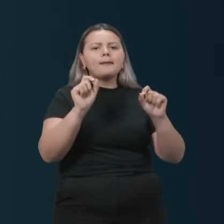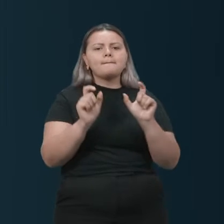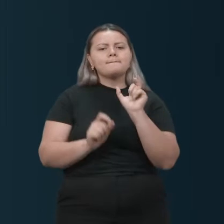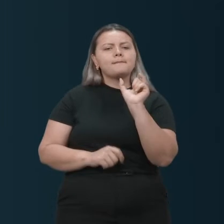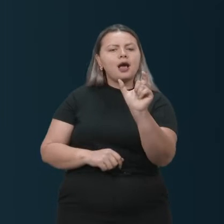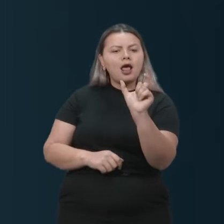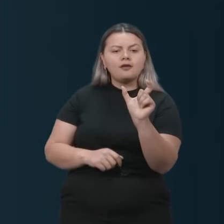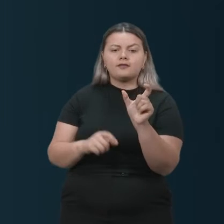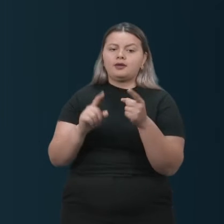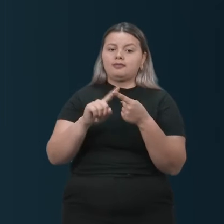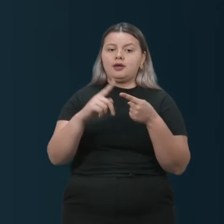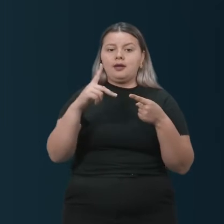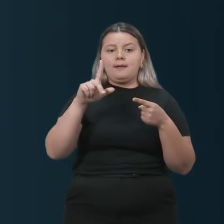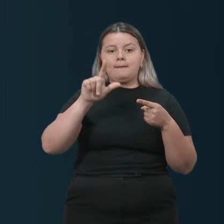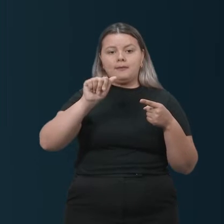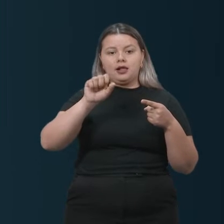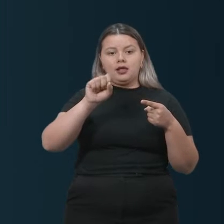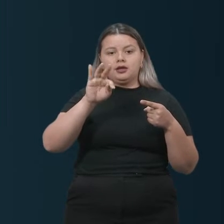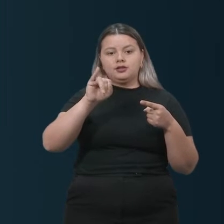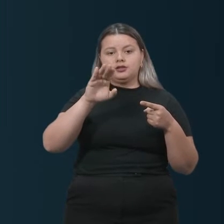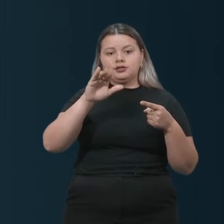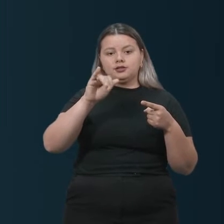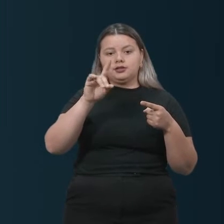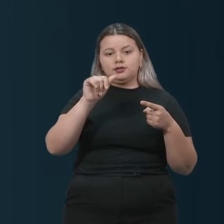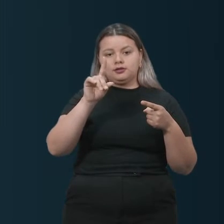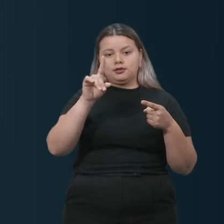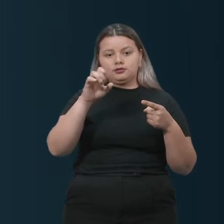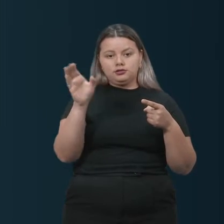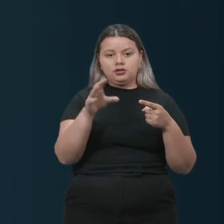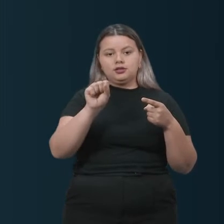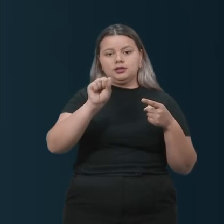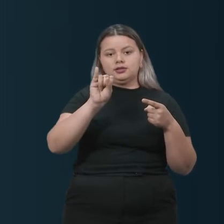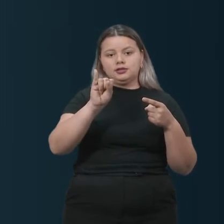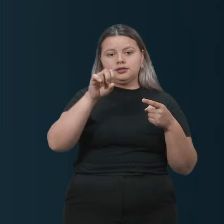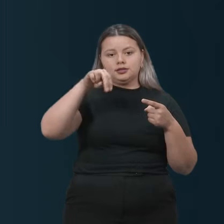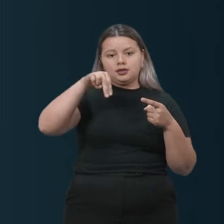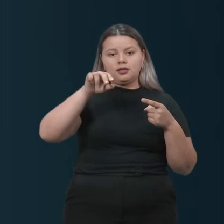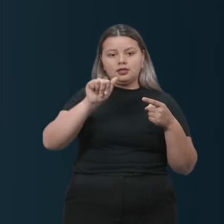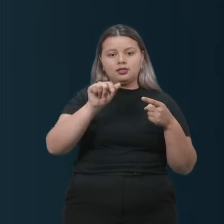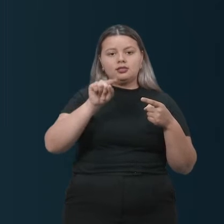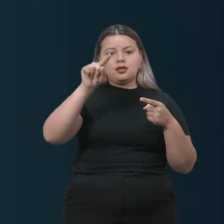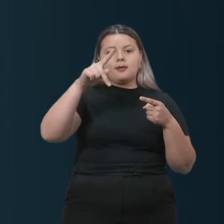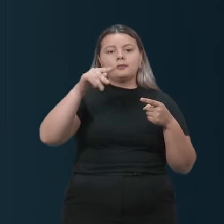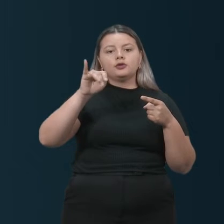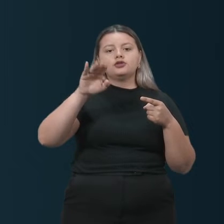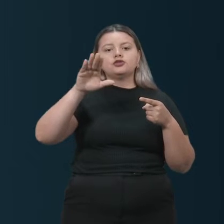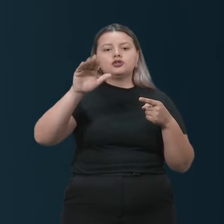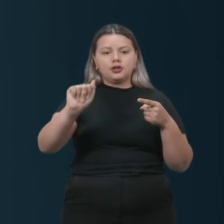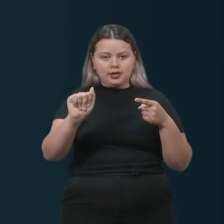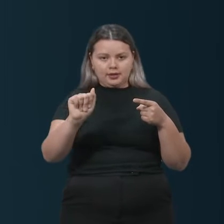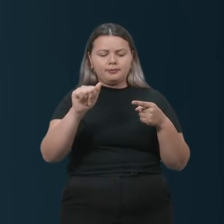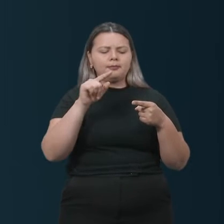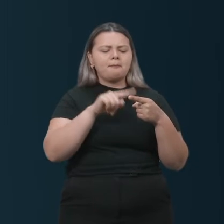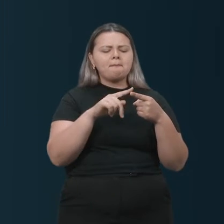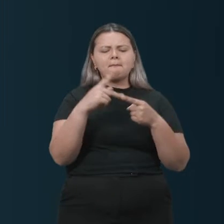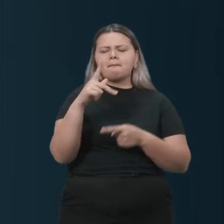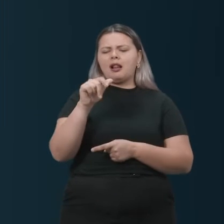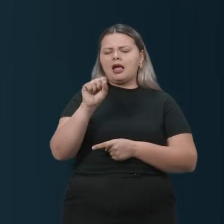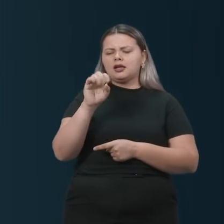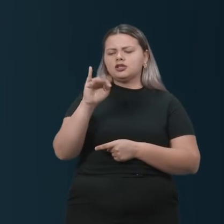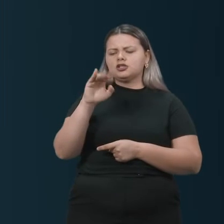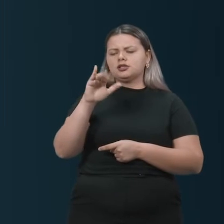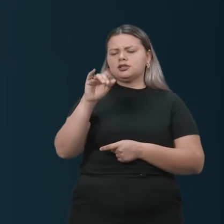de plasticidade sináptica. O que é isso? Plasticidade diz respeito à